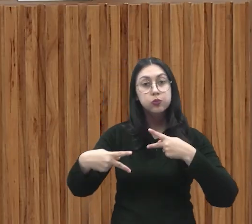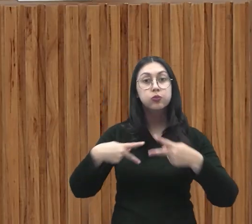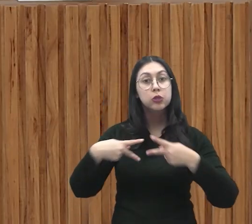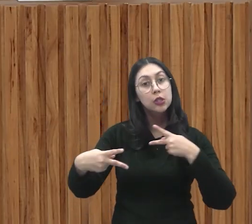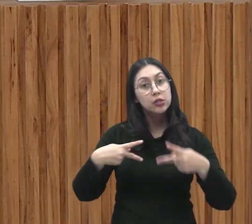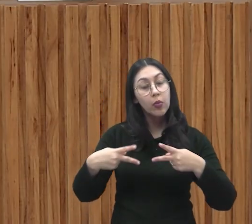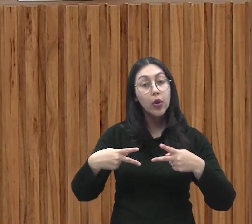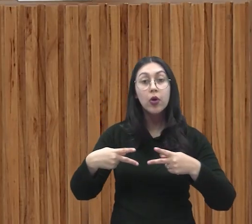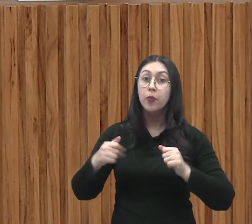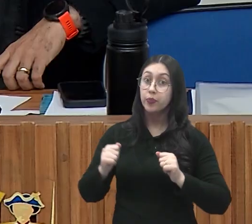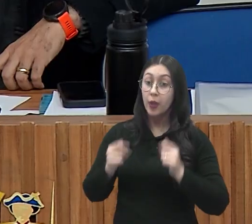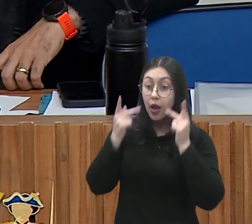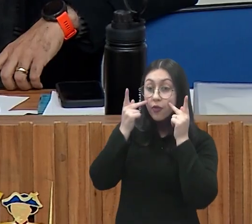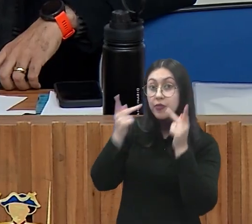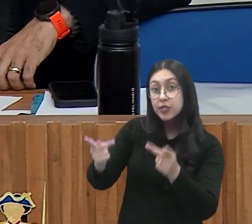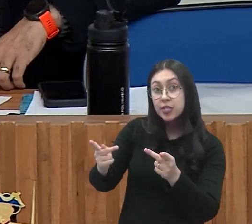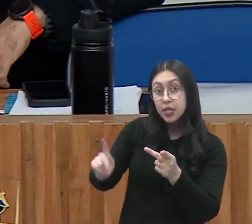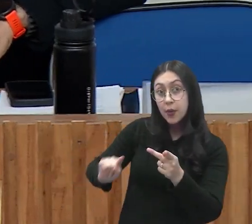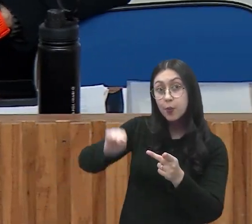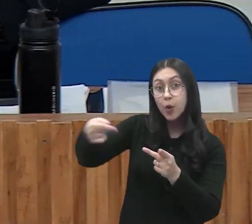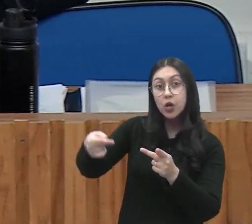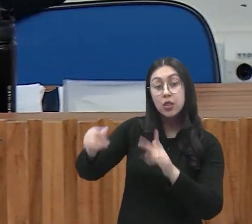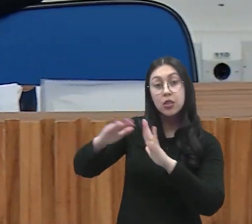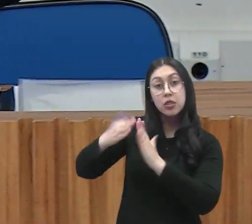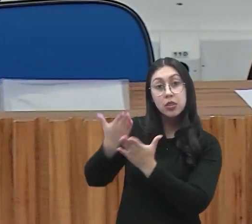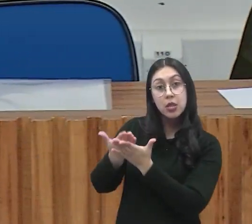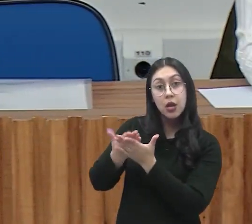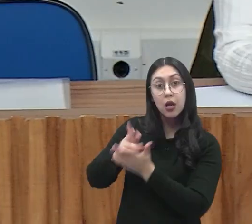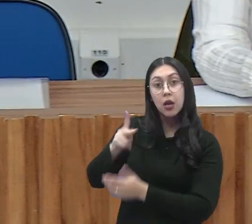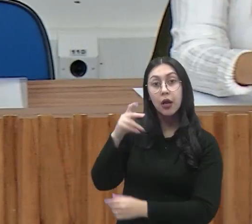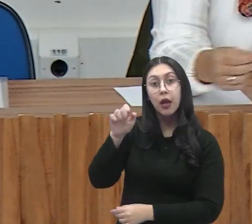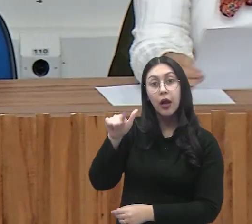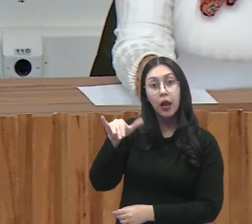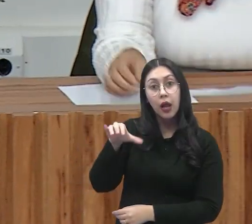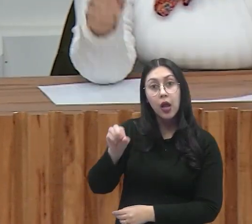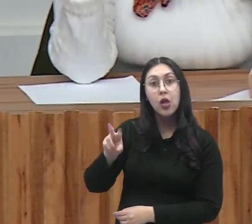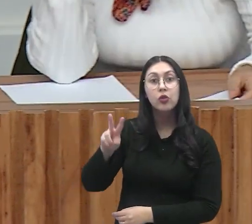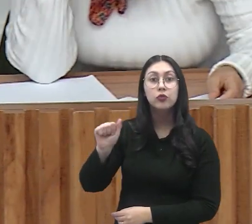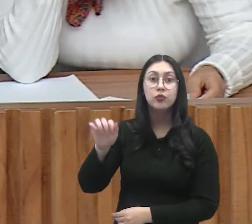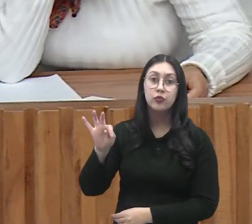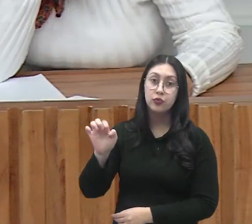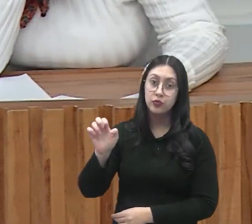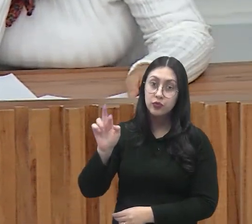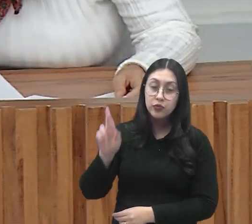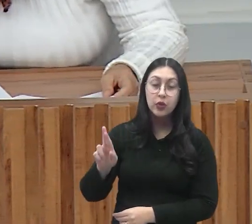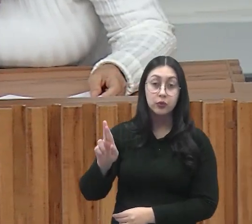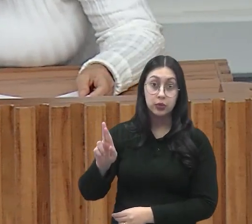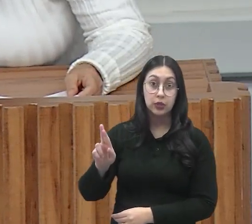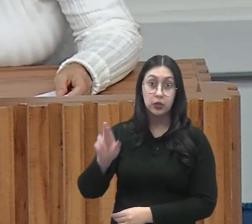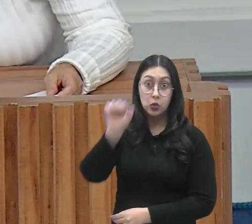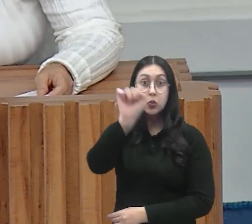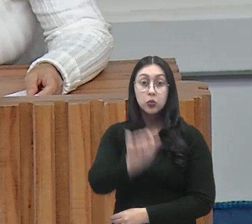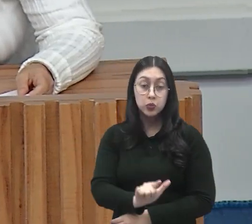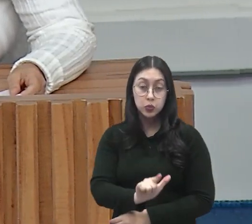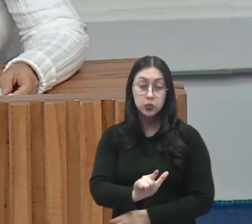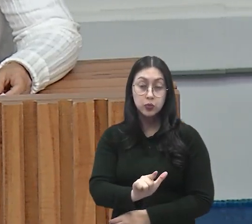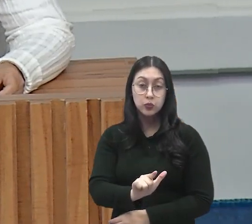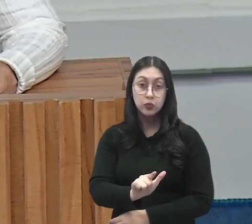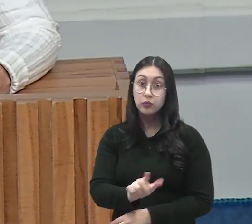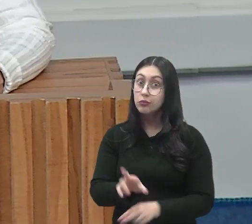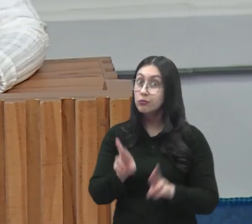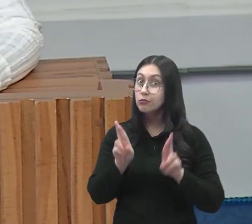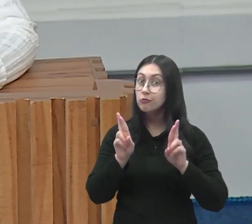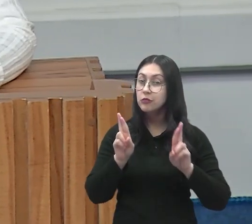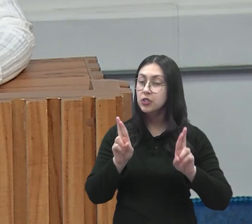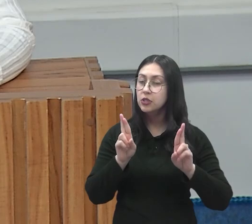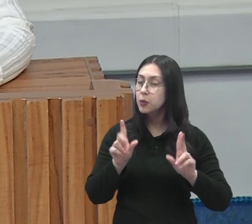do município. A próxima visita será na Escola Municipal Hélio Walter Bevilacqua, na região sul da